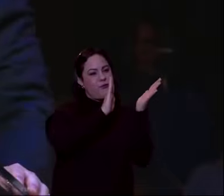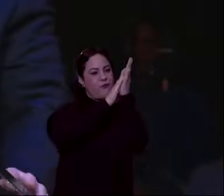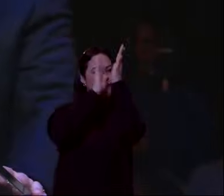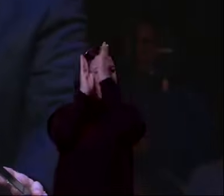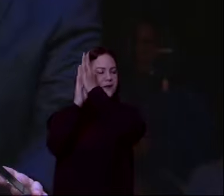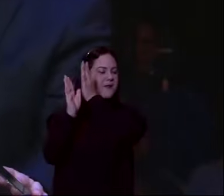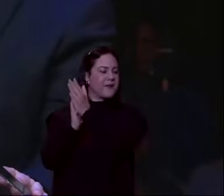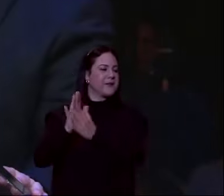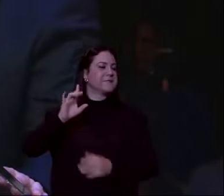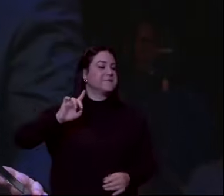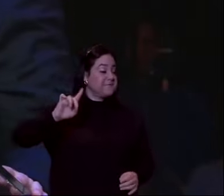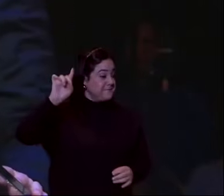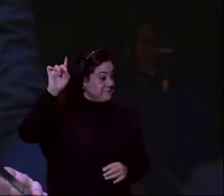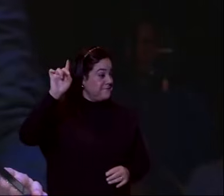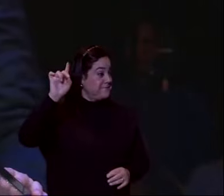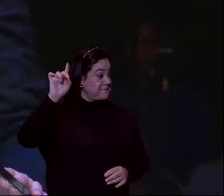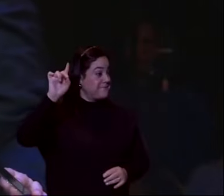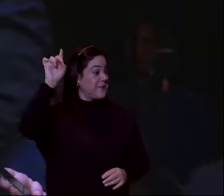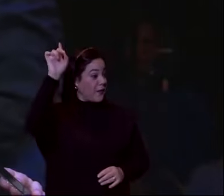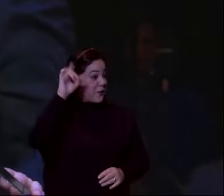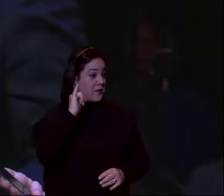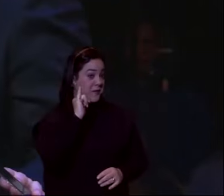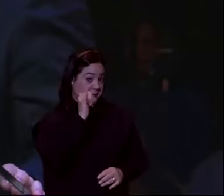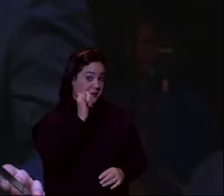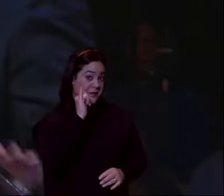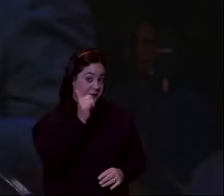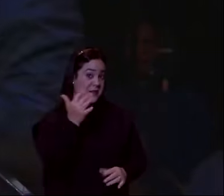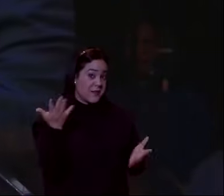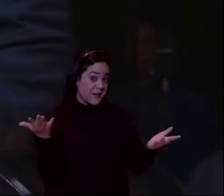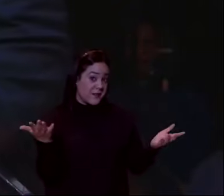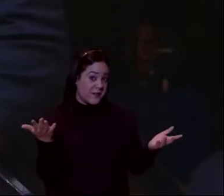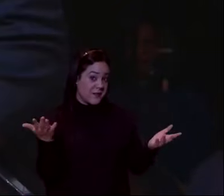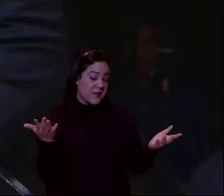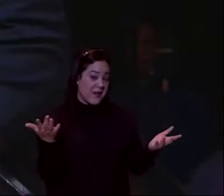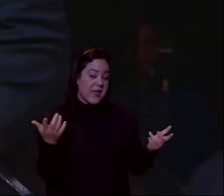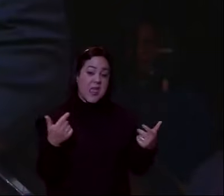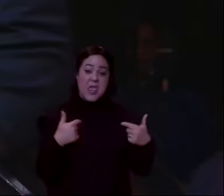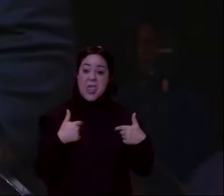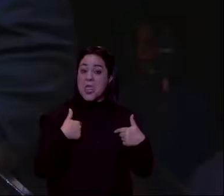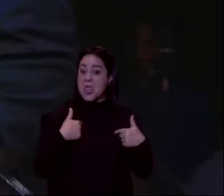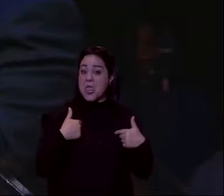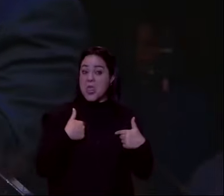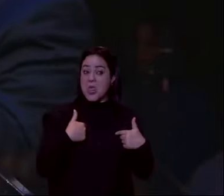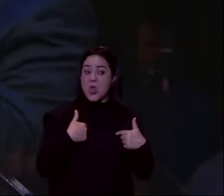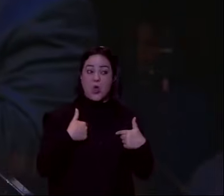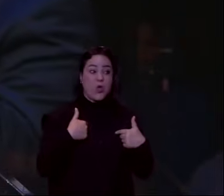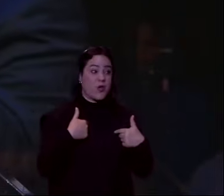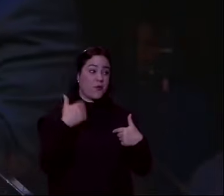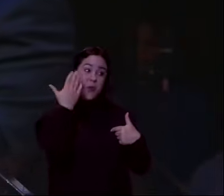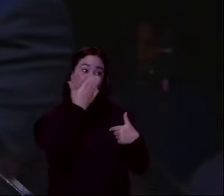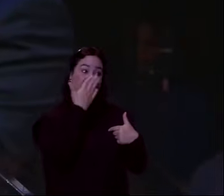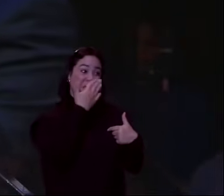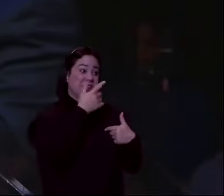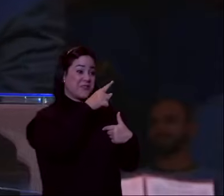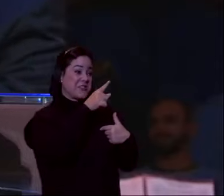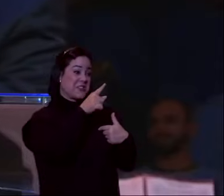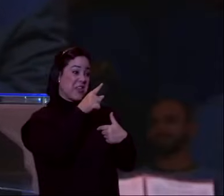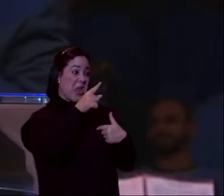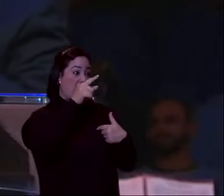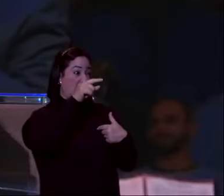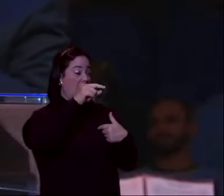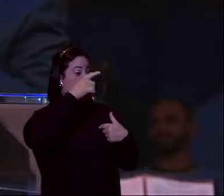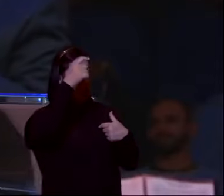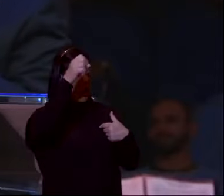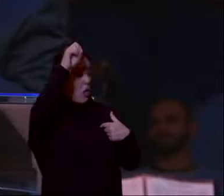Deus. É isso que Deus está falando. Ainda que eu não veja o neon em cima da sua cabeça, e nem